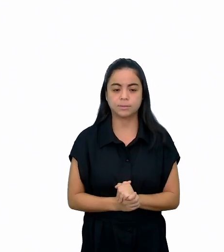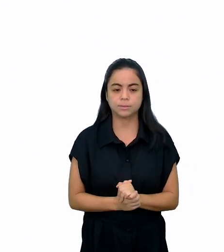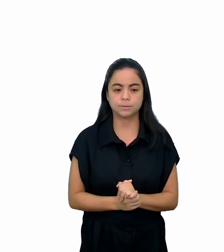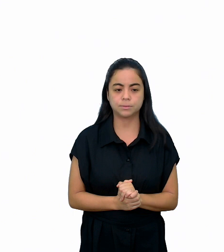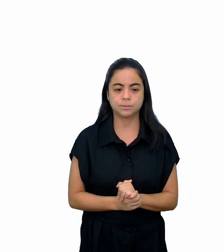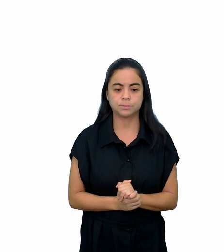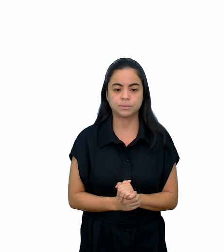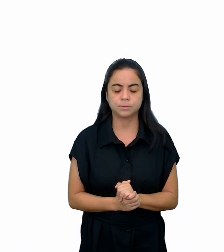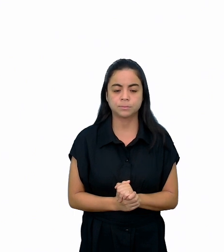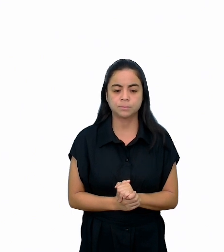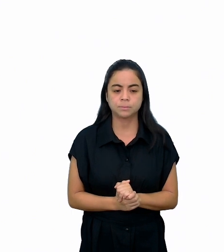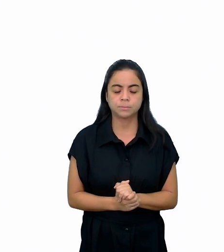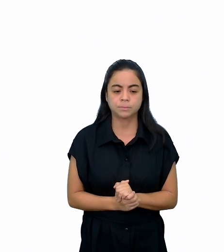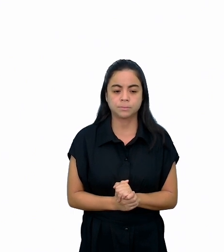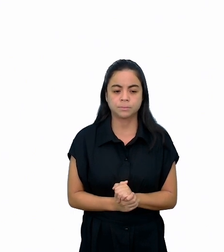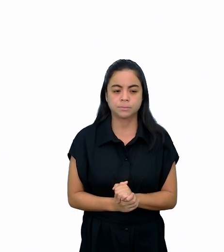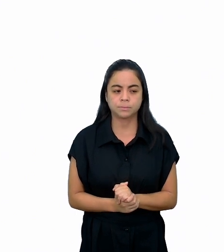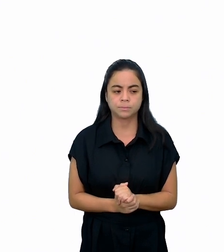né?